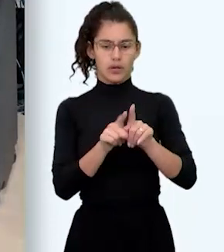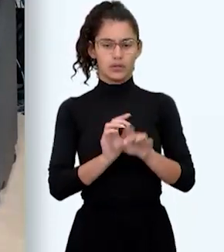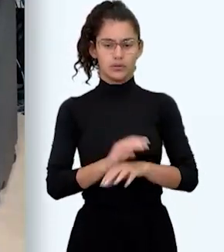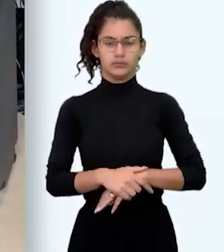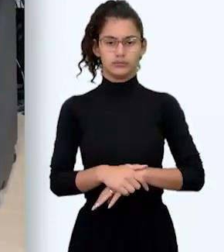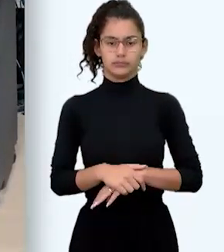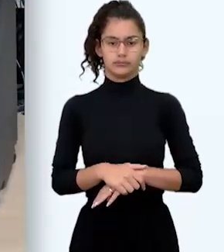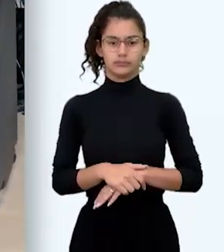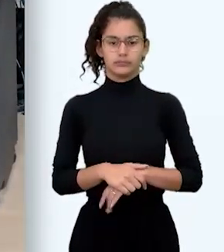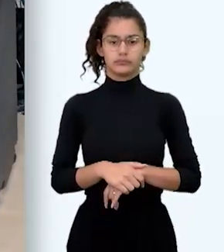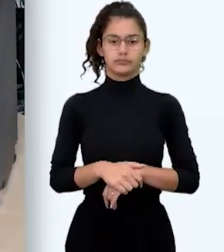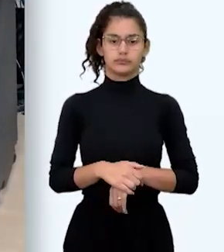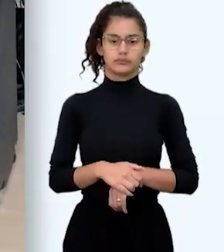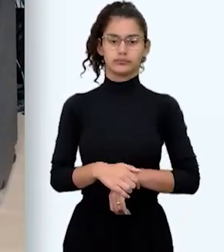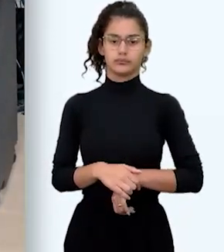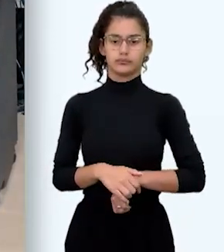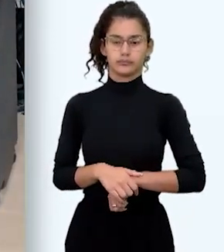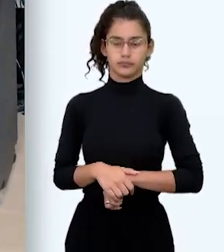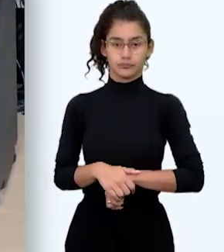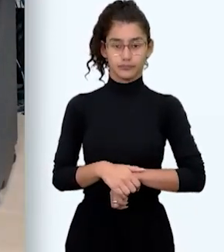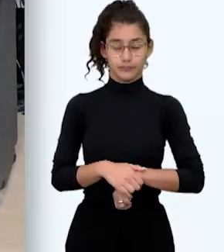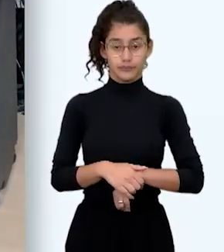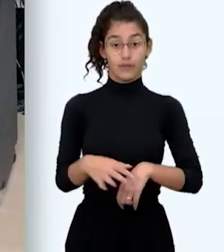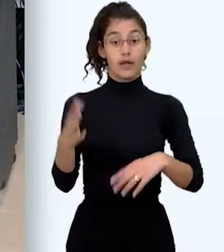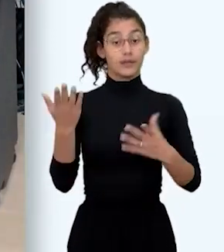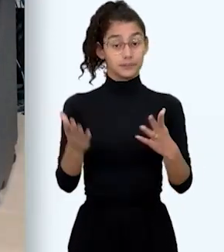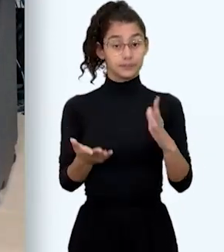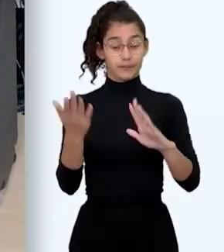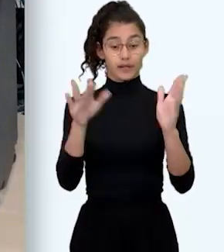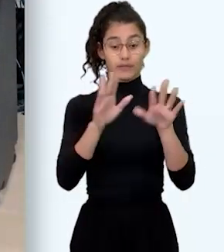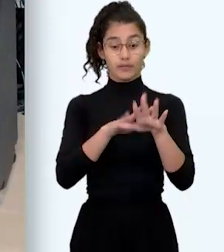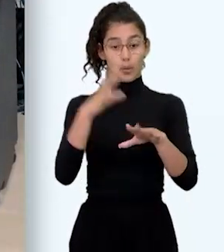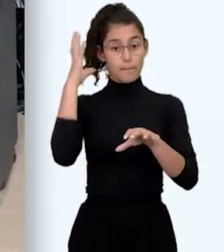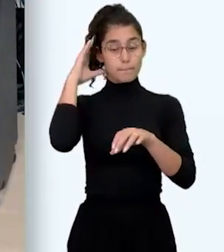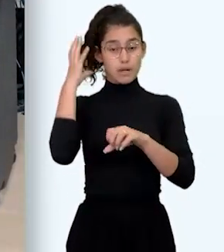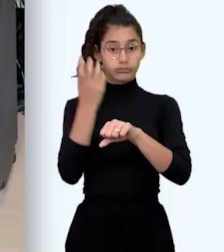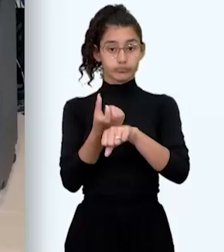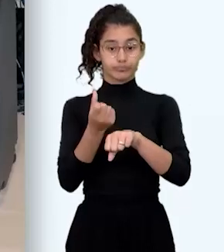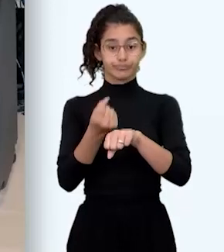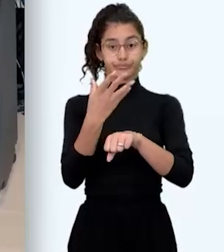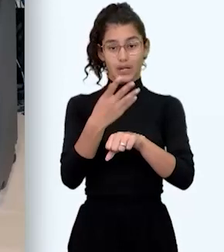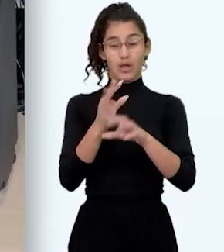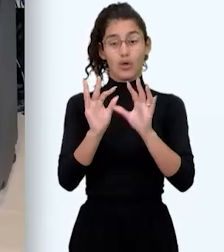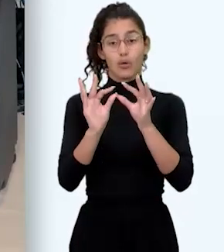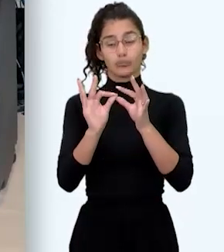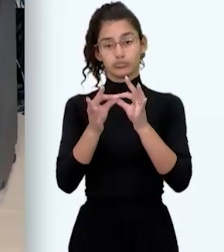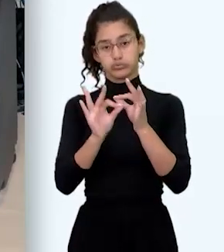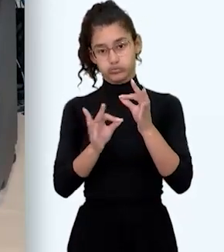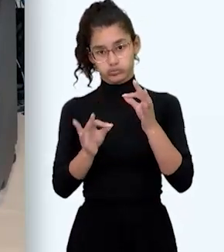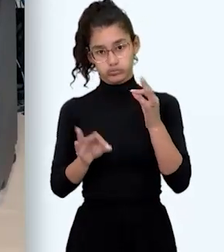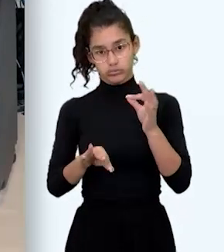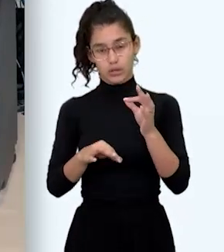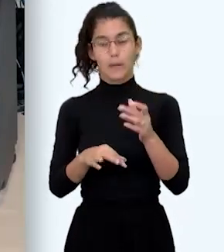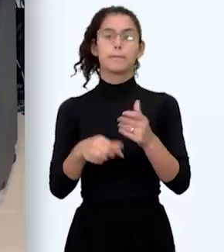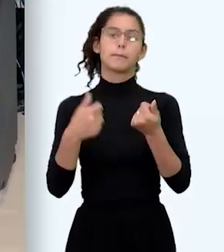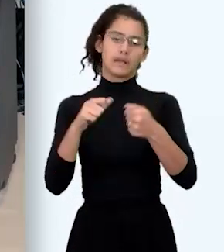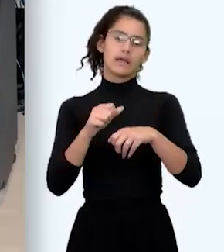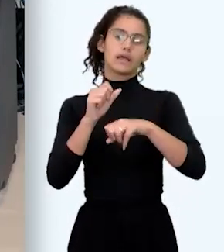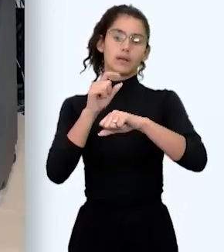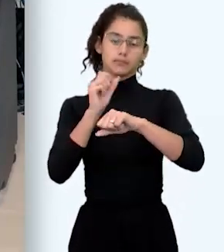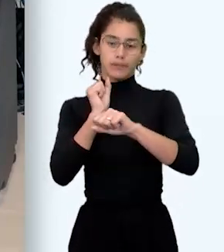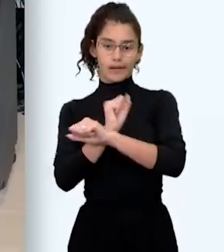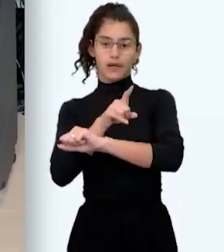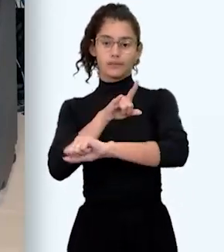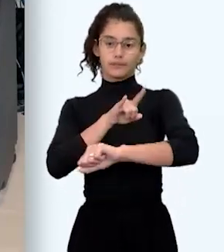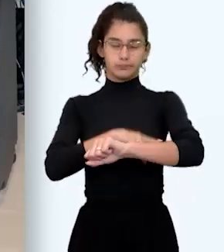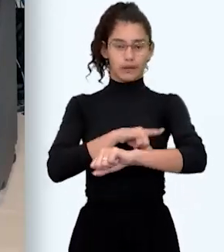distrai? Não, isso é legal, até porque às vezes você está fazendo um podcast muito longo, é natural que você precise ir no banheiro, você